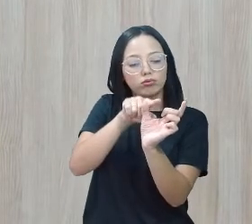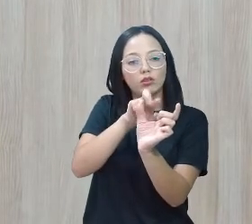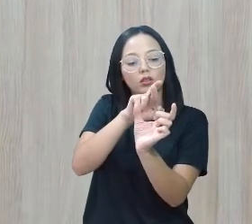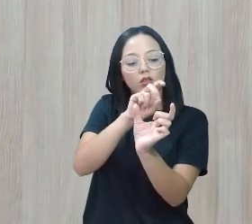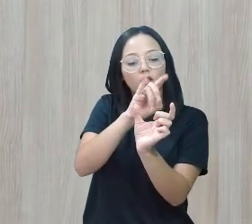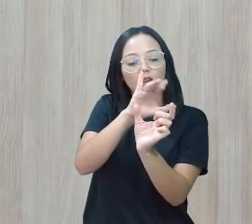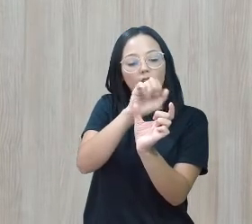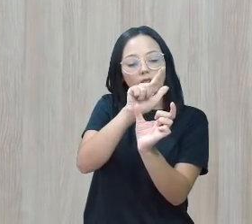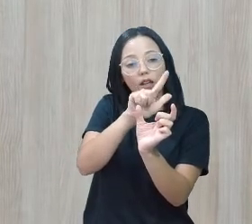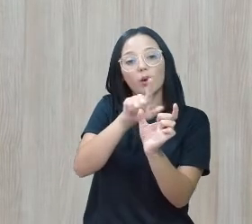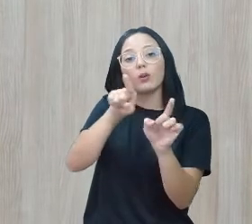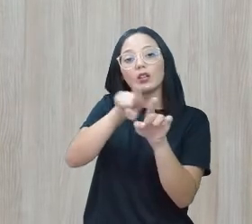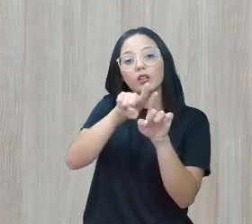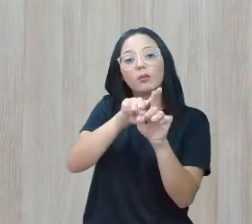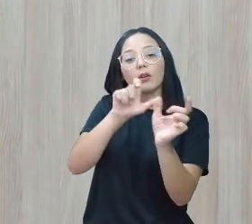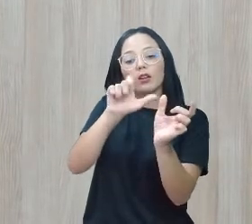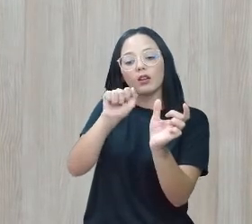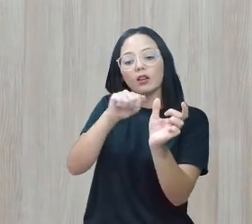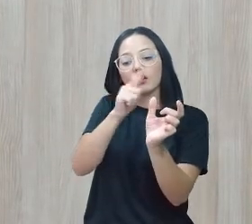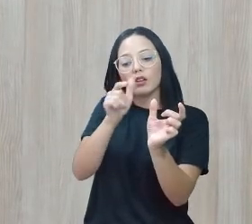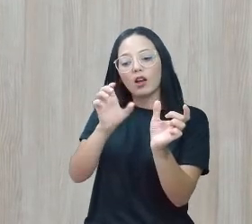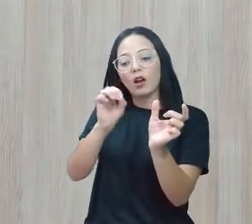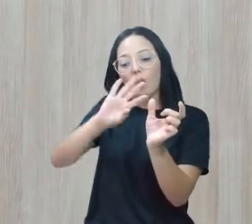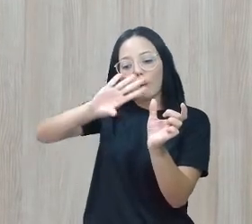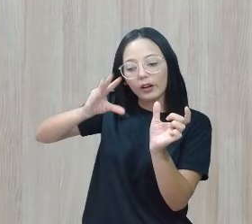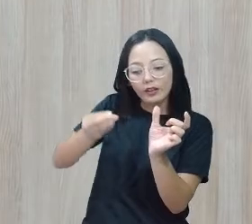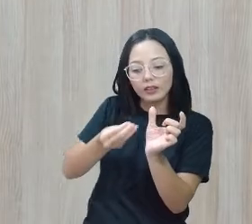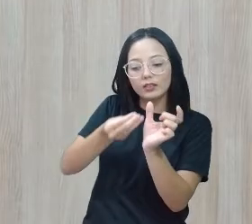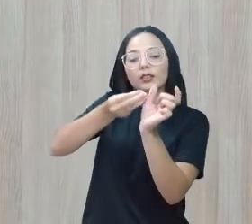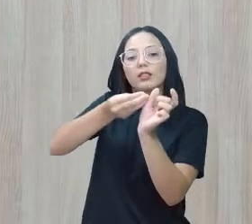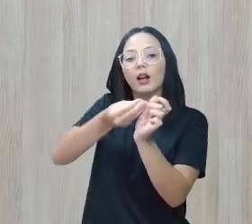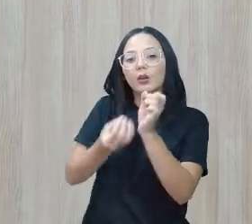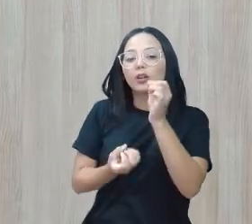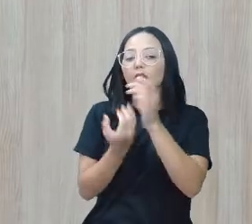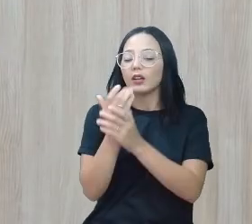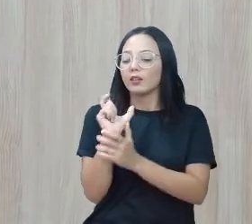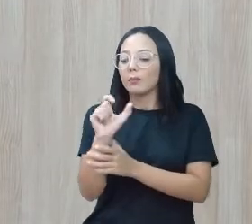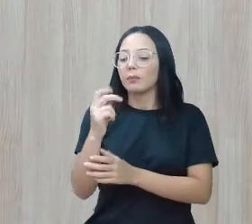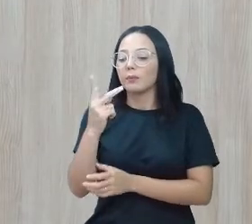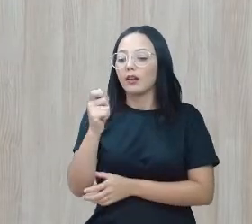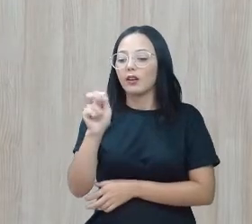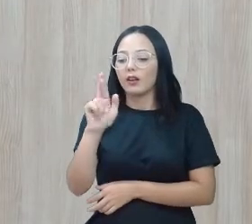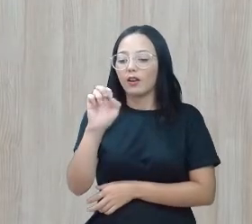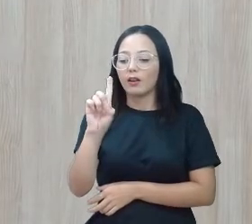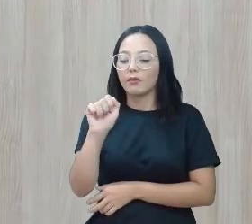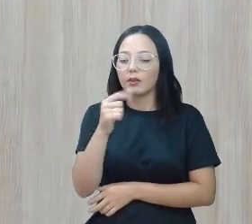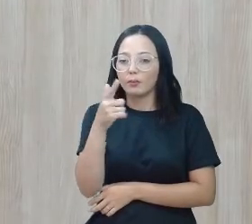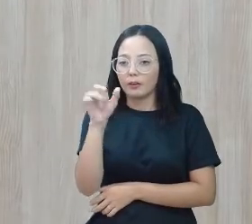o ão, não é? É acrescentado, dando origem à palavra paredão.